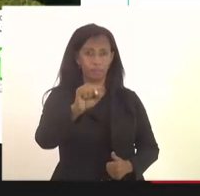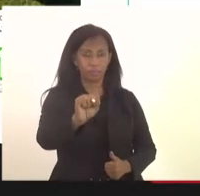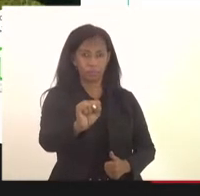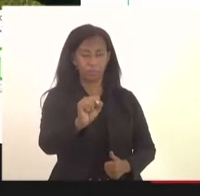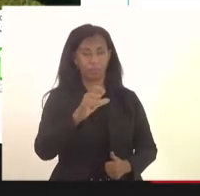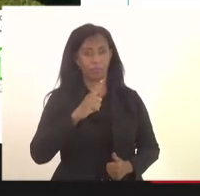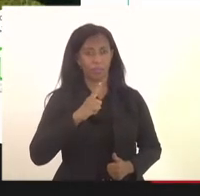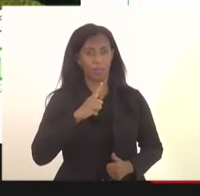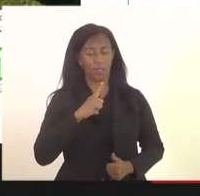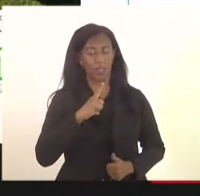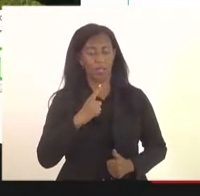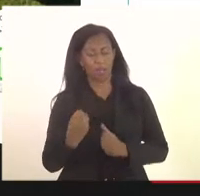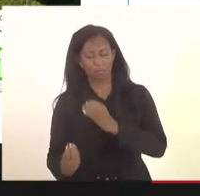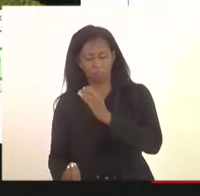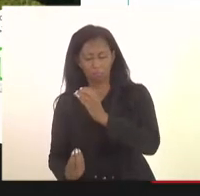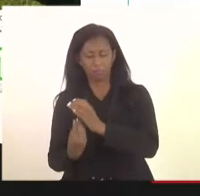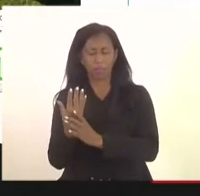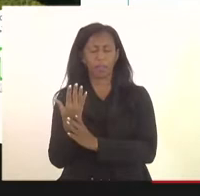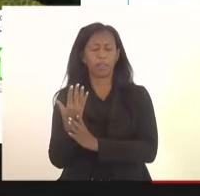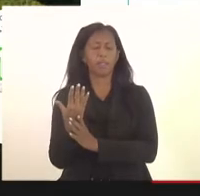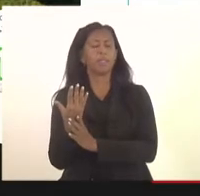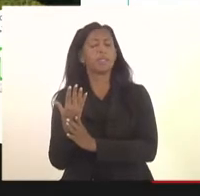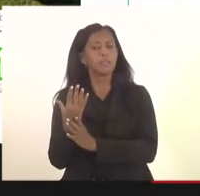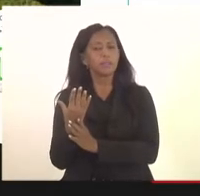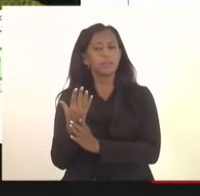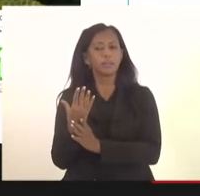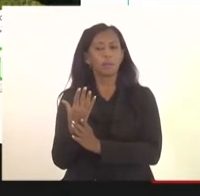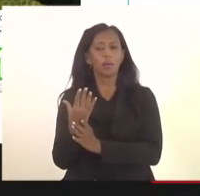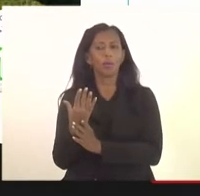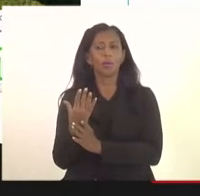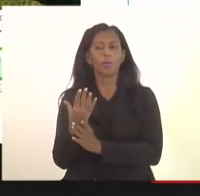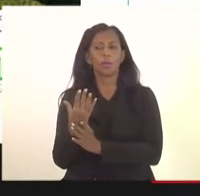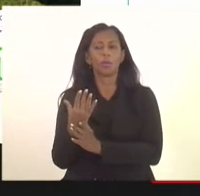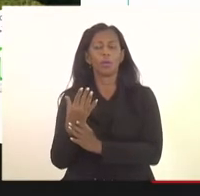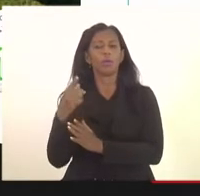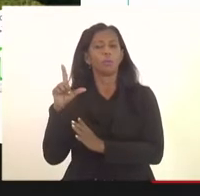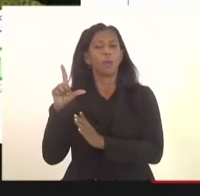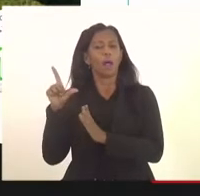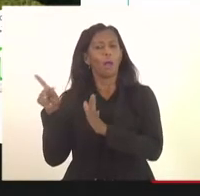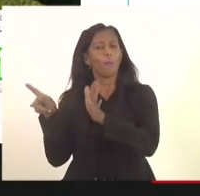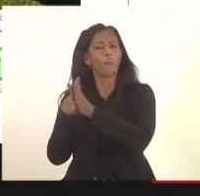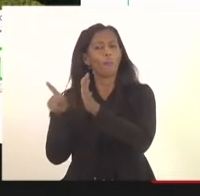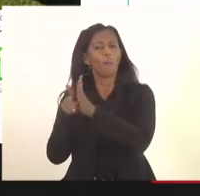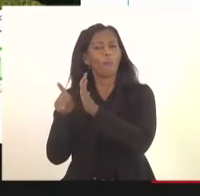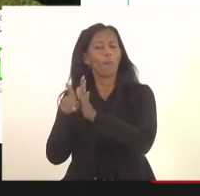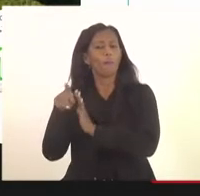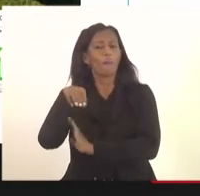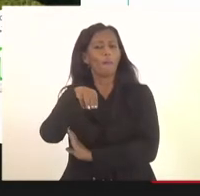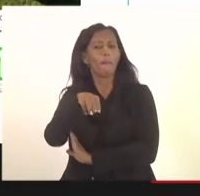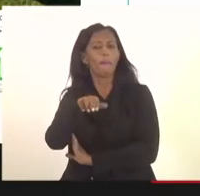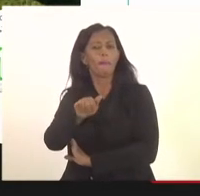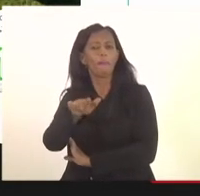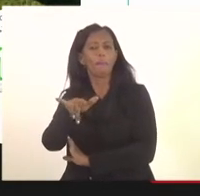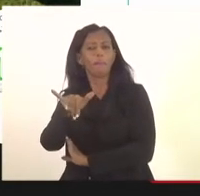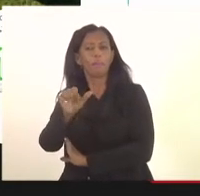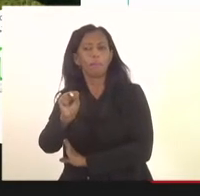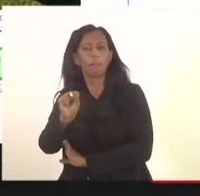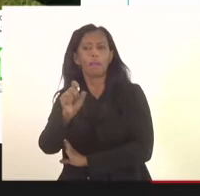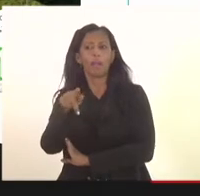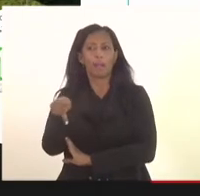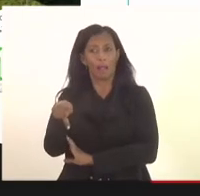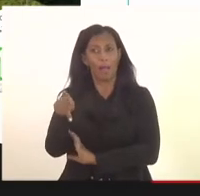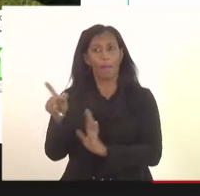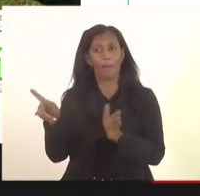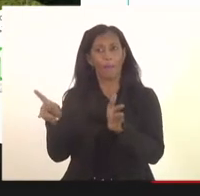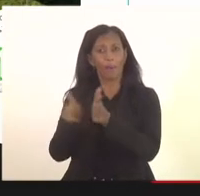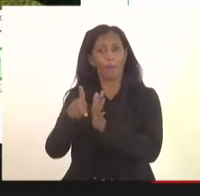da parte de upstream da Malásia, né? Da Petronas, e uma parte importante que eu queria dizer